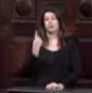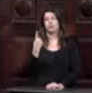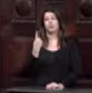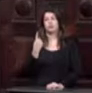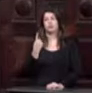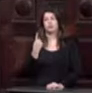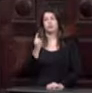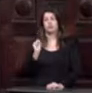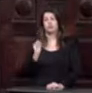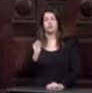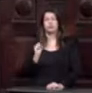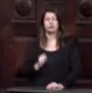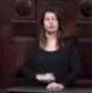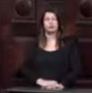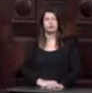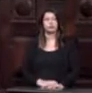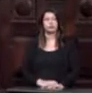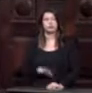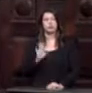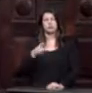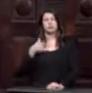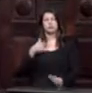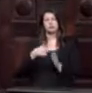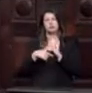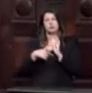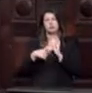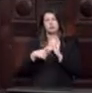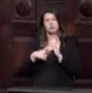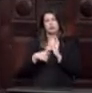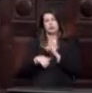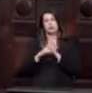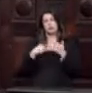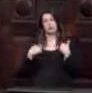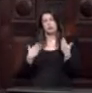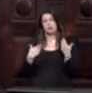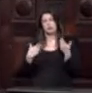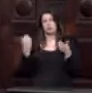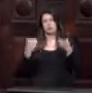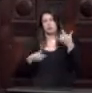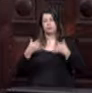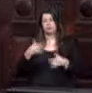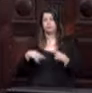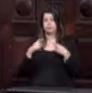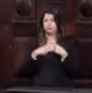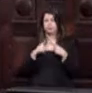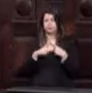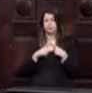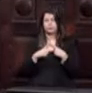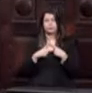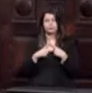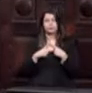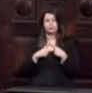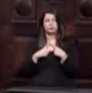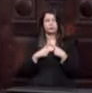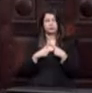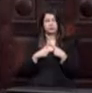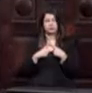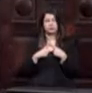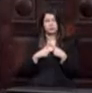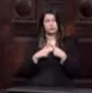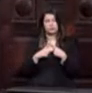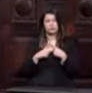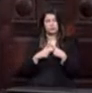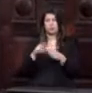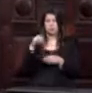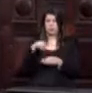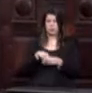emenda aditiva 18, mas antes disso, quero fazer aqui uma consideração. Primeiro, meu voto pela